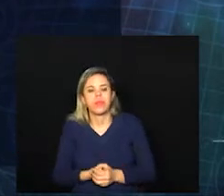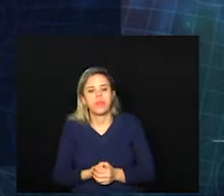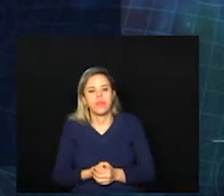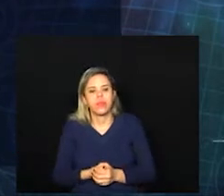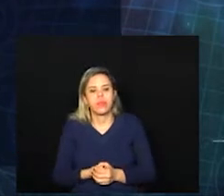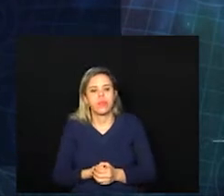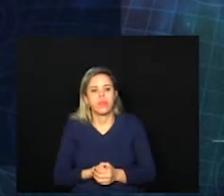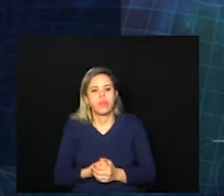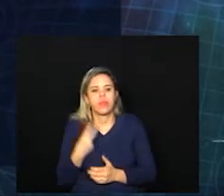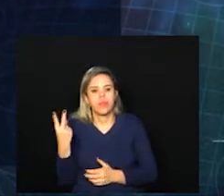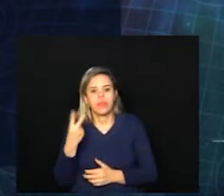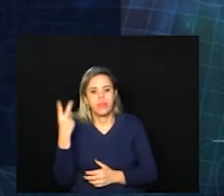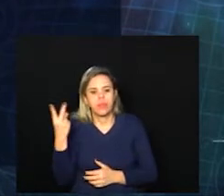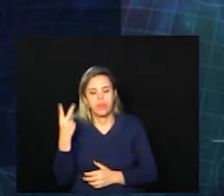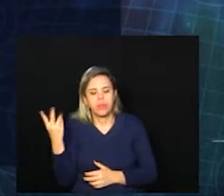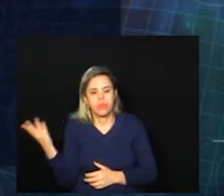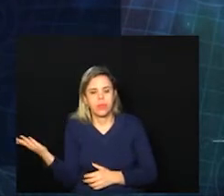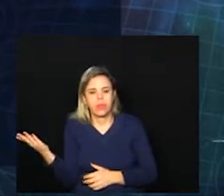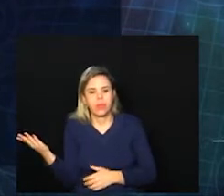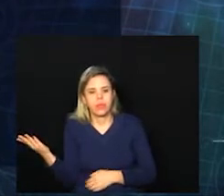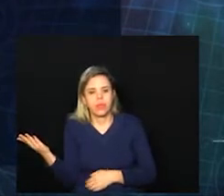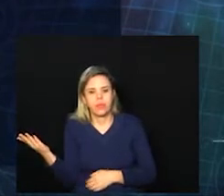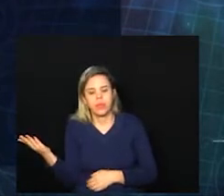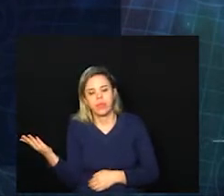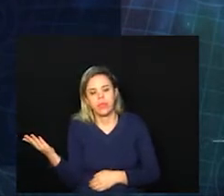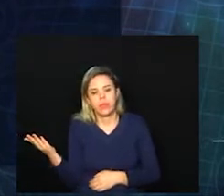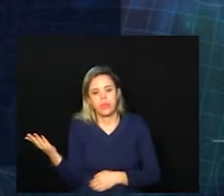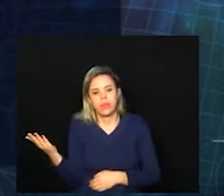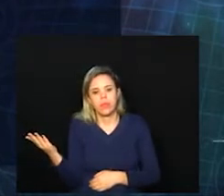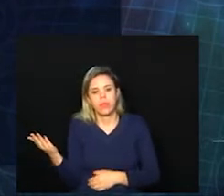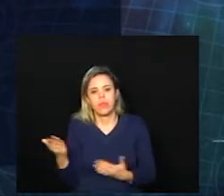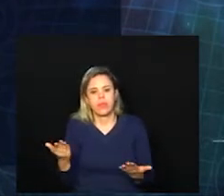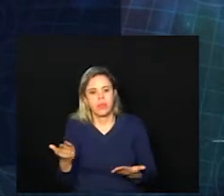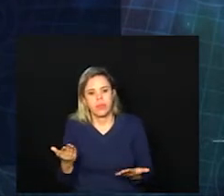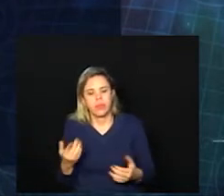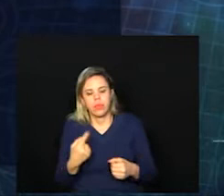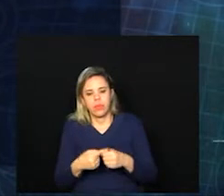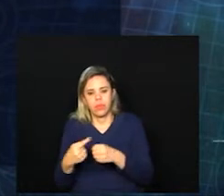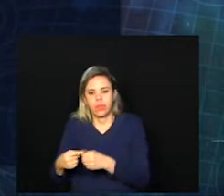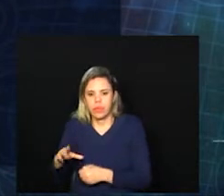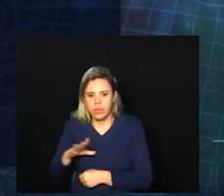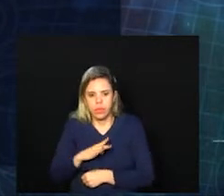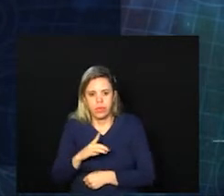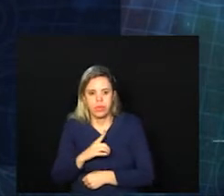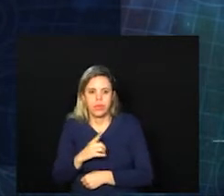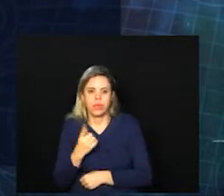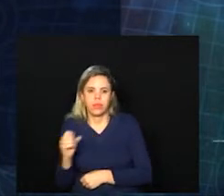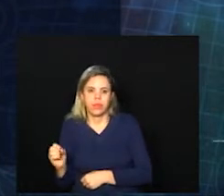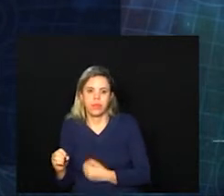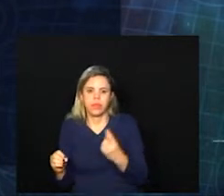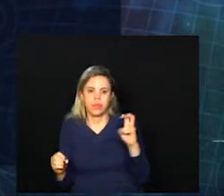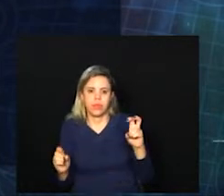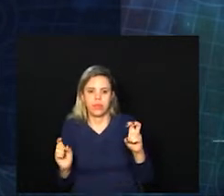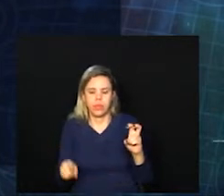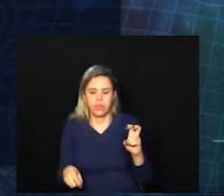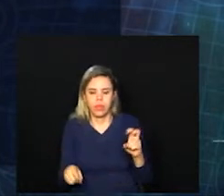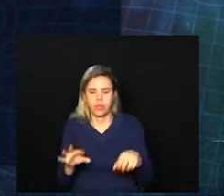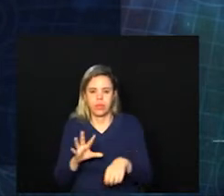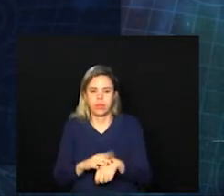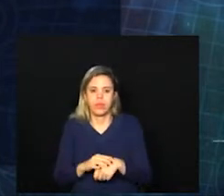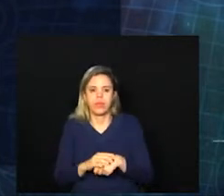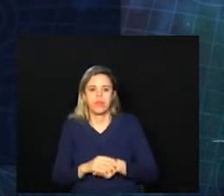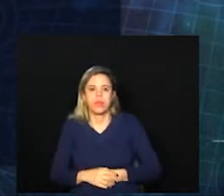14.224, Valinhos, 14.087 casos. Agora, os municípios que têm entre 10 e 5 mil casos da